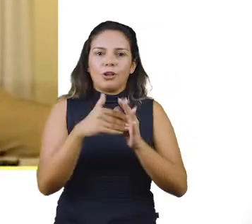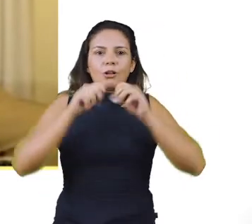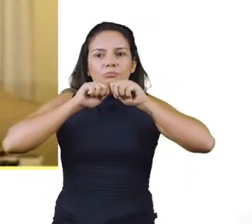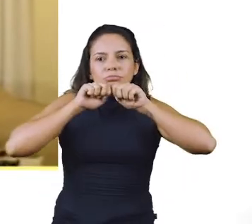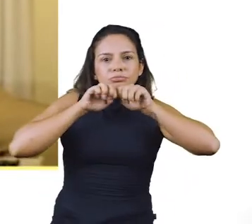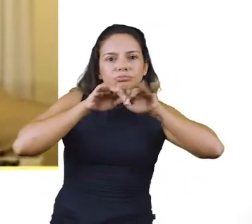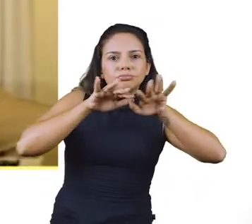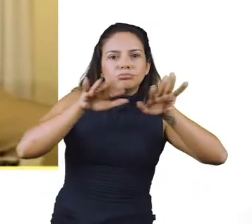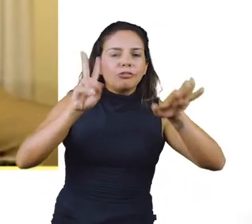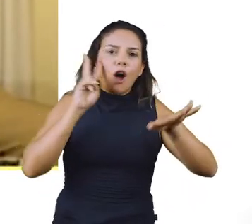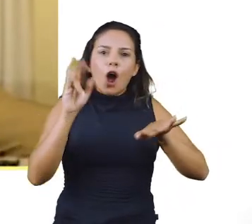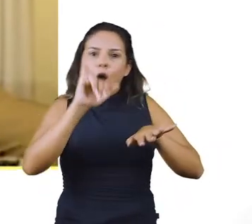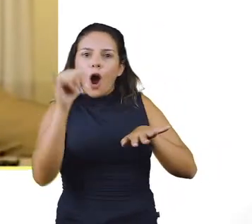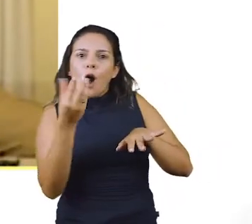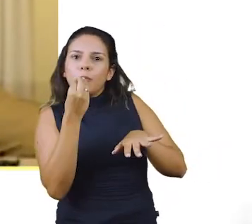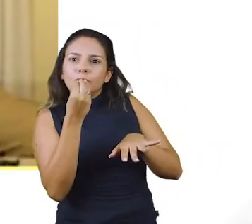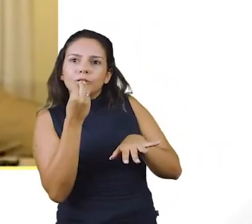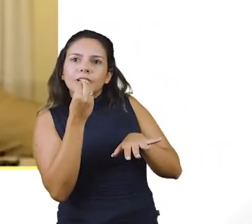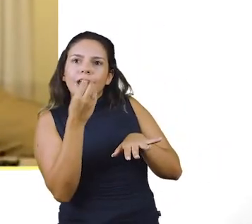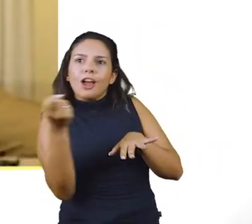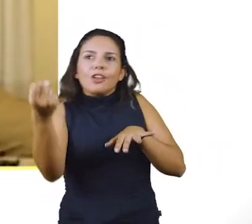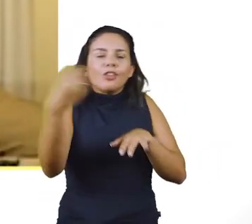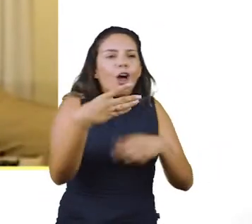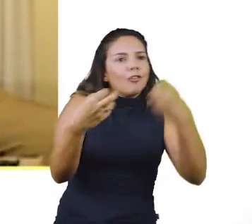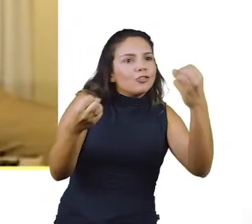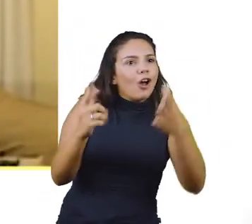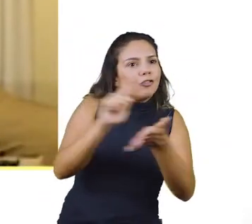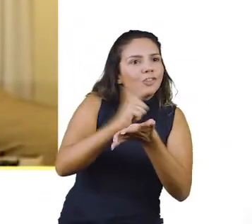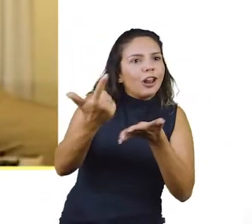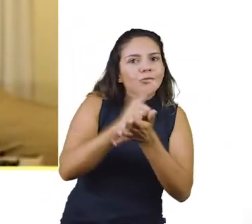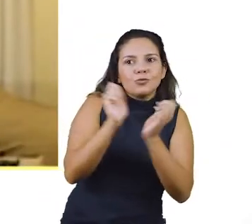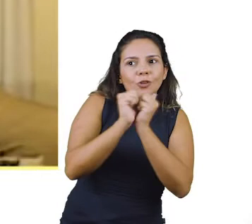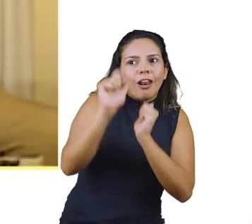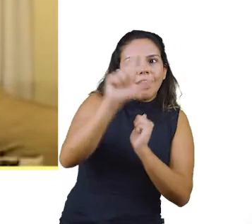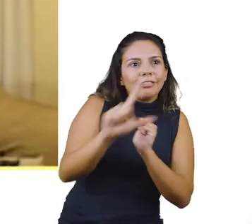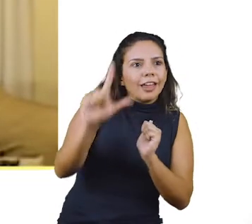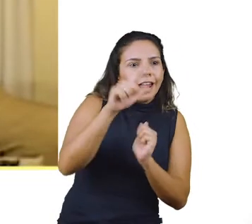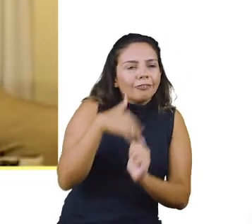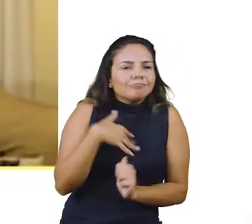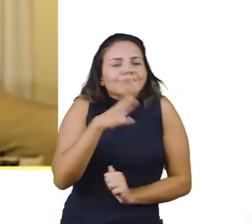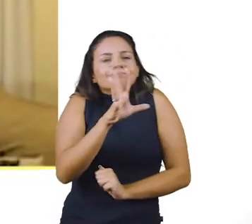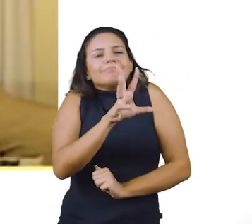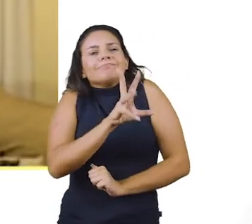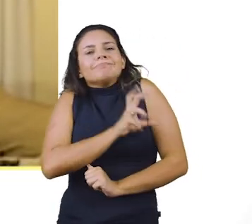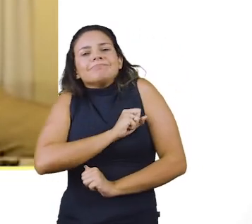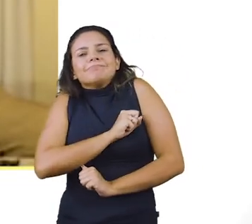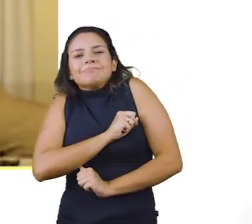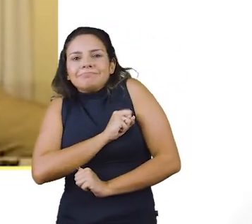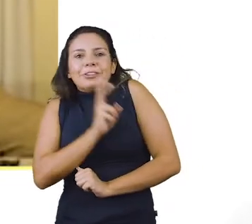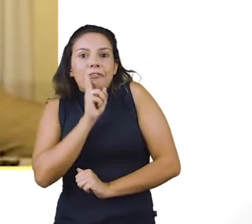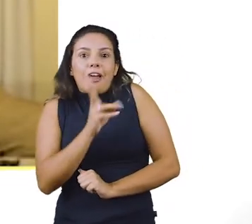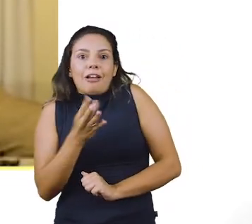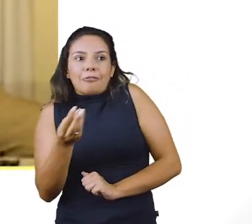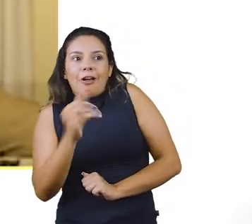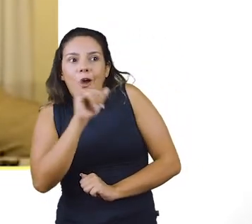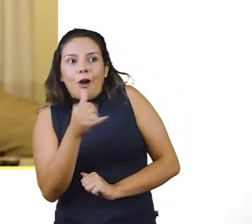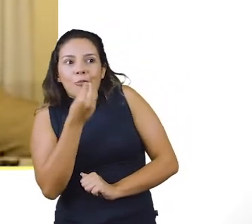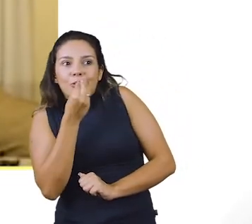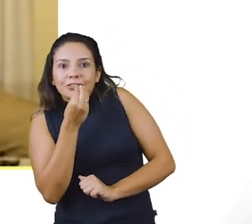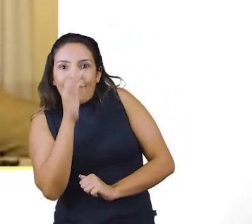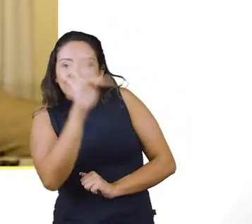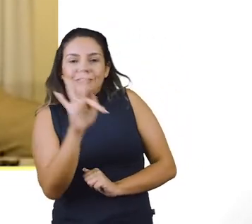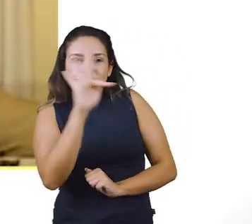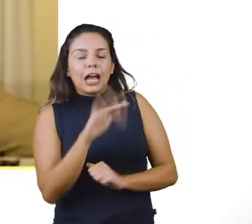abriam dentro daí. Foi quando eu me apaixonei pelo jornalismo literário. Acho que eu entrei na faculdade de jornalismo muito